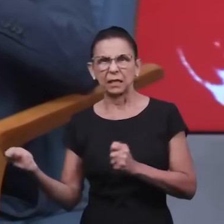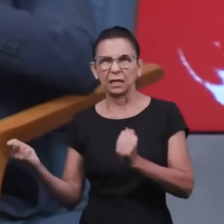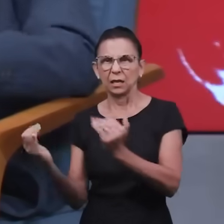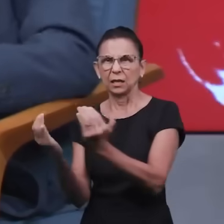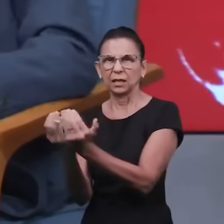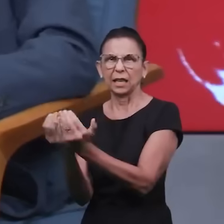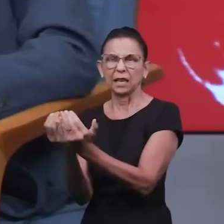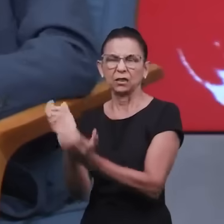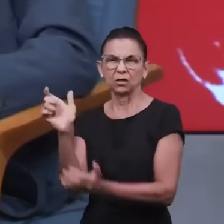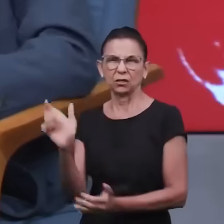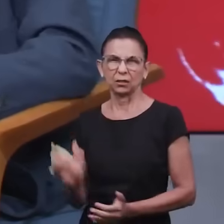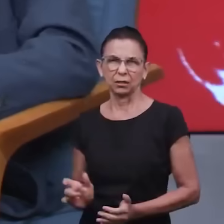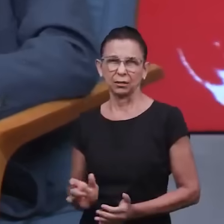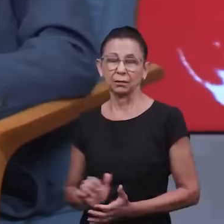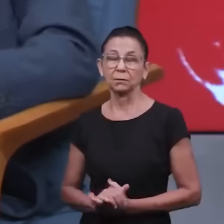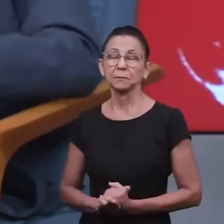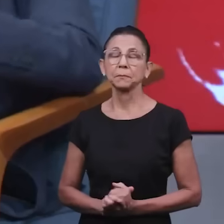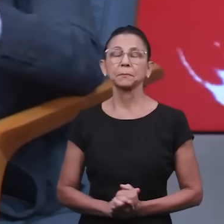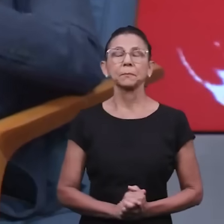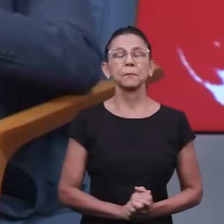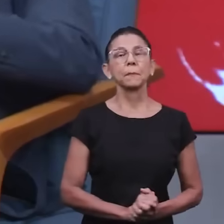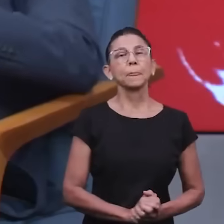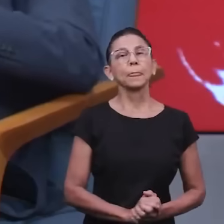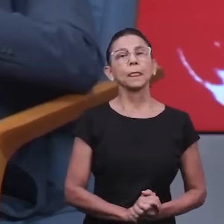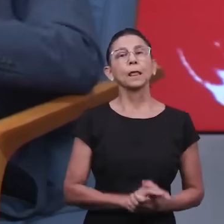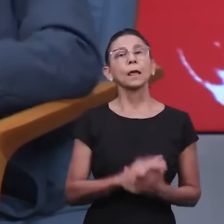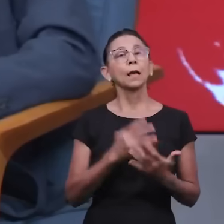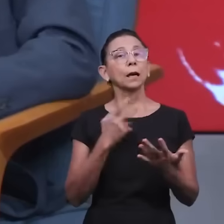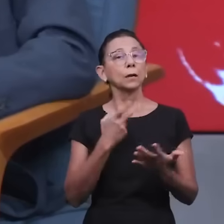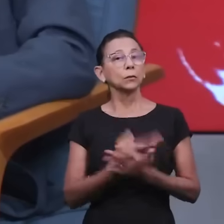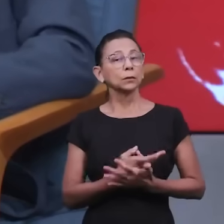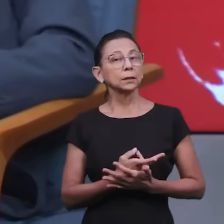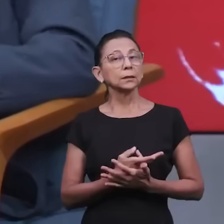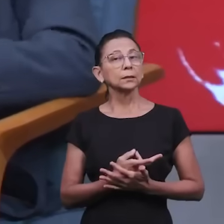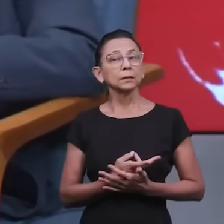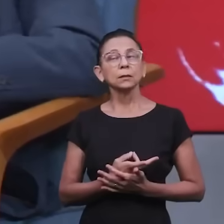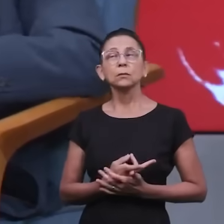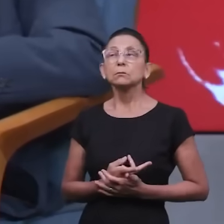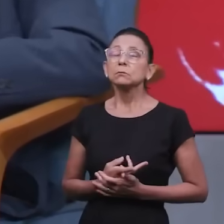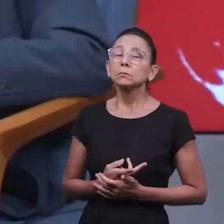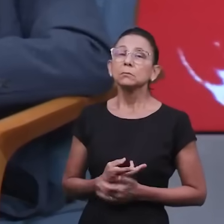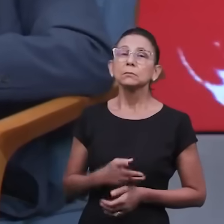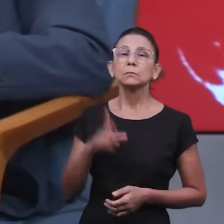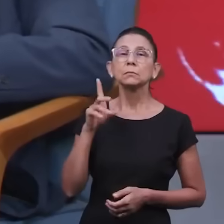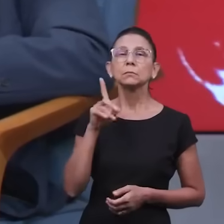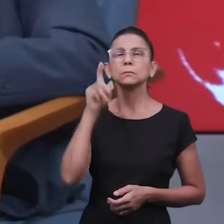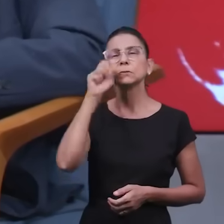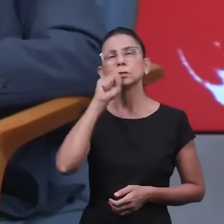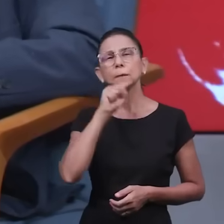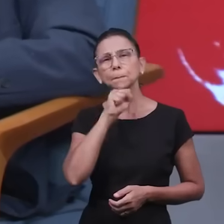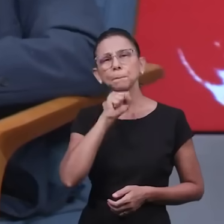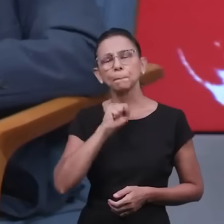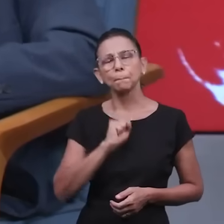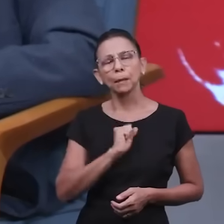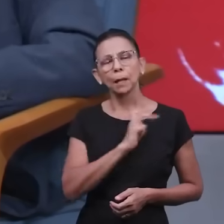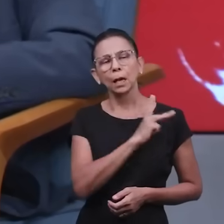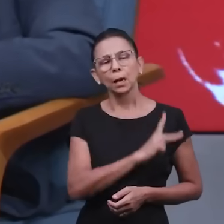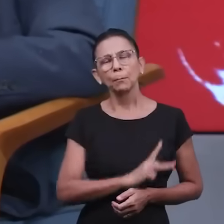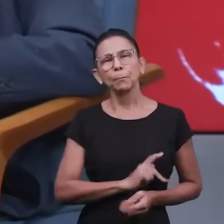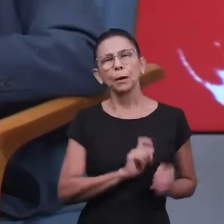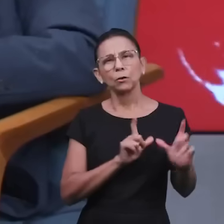até que, numa dessas idas para perseguir a igreja e tal, ele teve uma